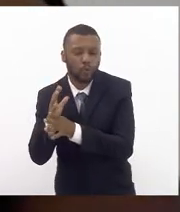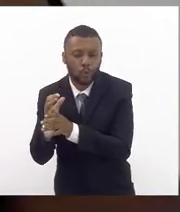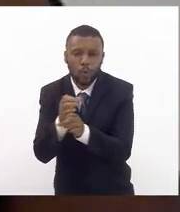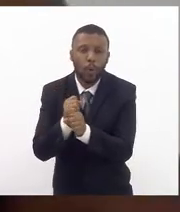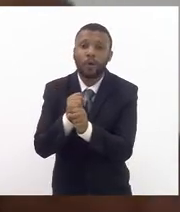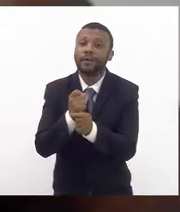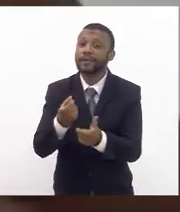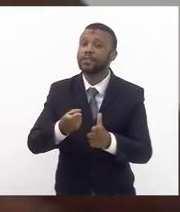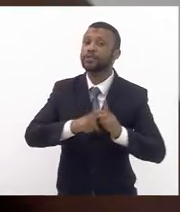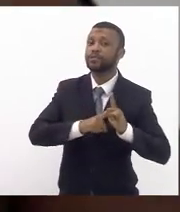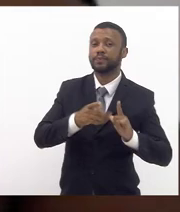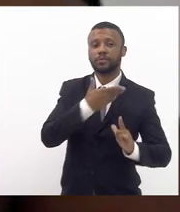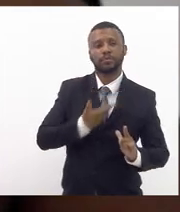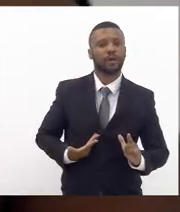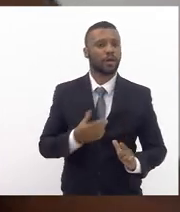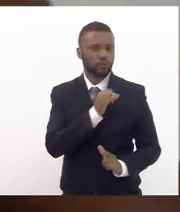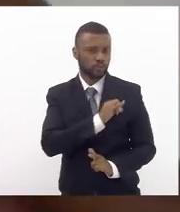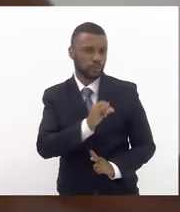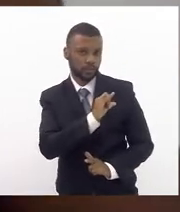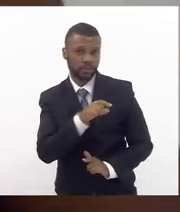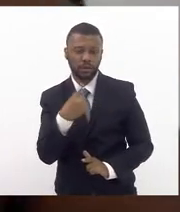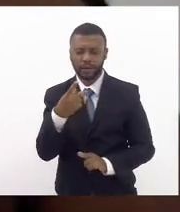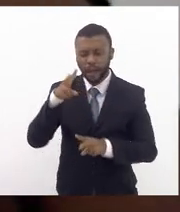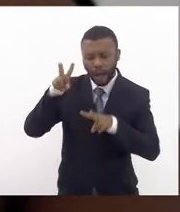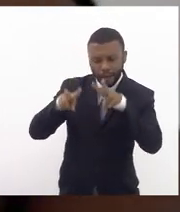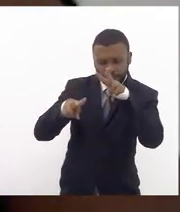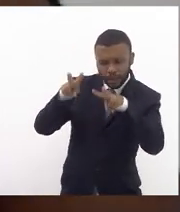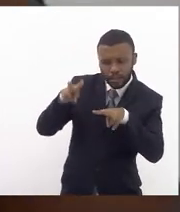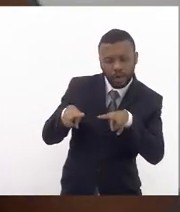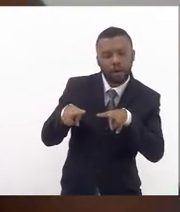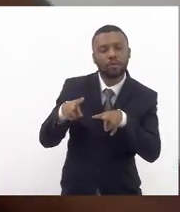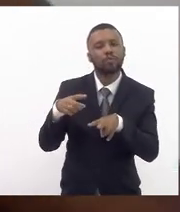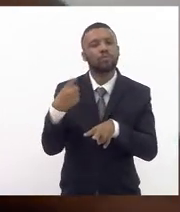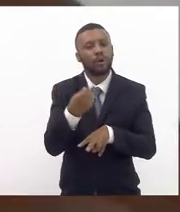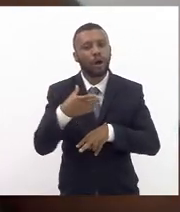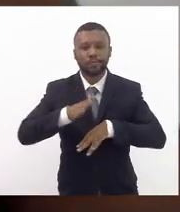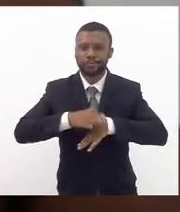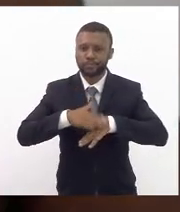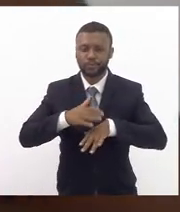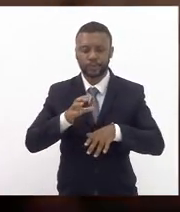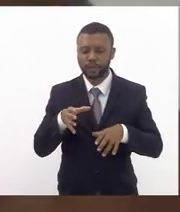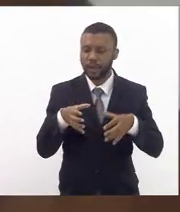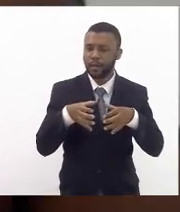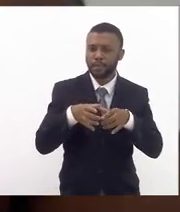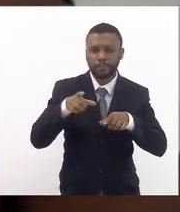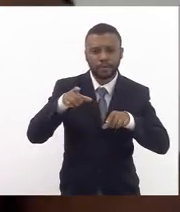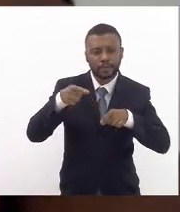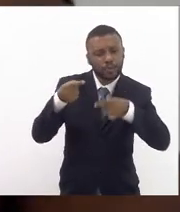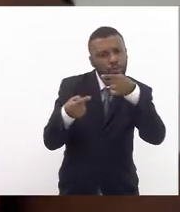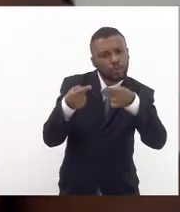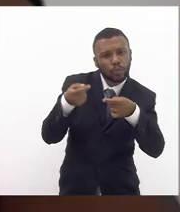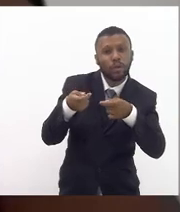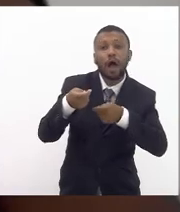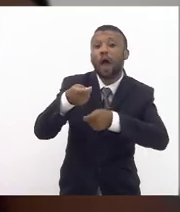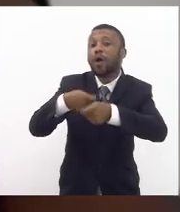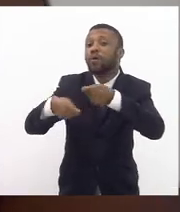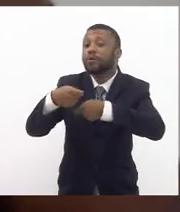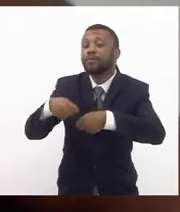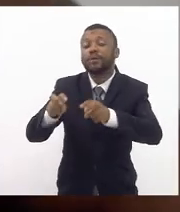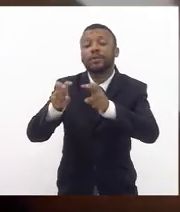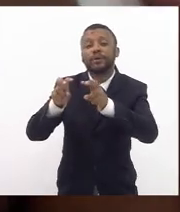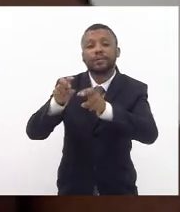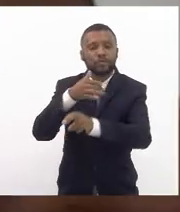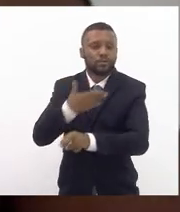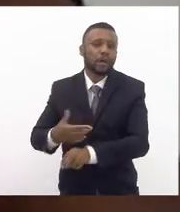Janeiro. Que, sob a nossa avaliação, a avaliação do nosso mandato, né, da nossa equipe que discute a economia do Estado do Rio de Janeiro,